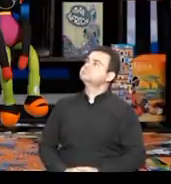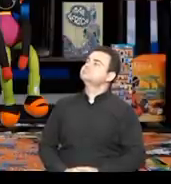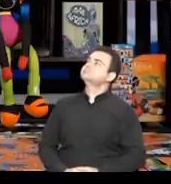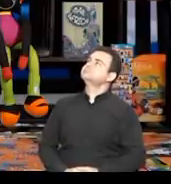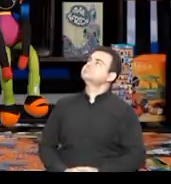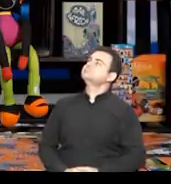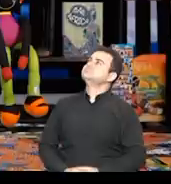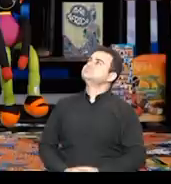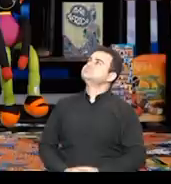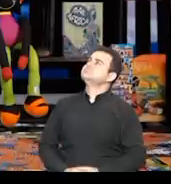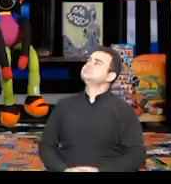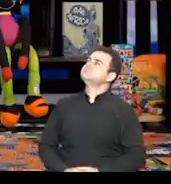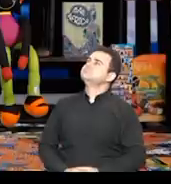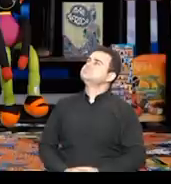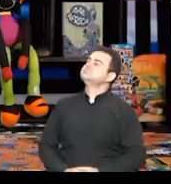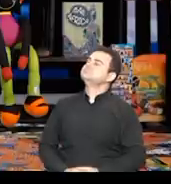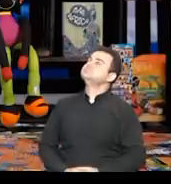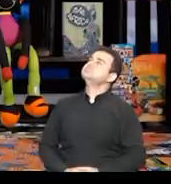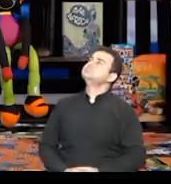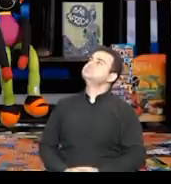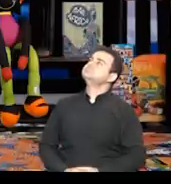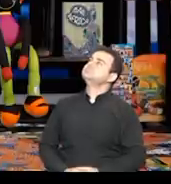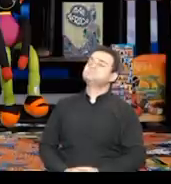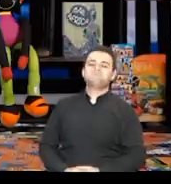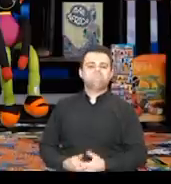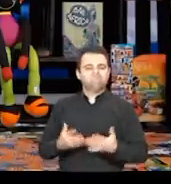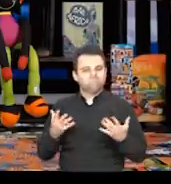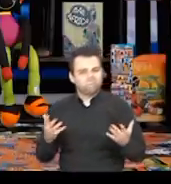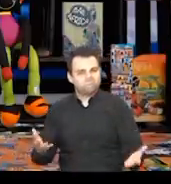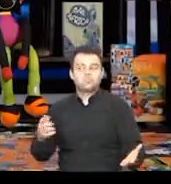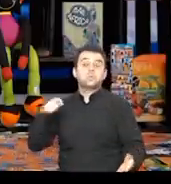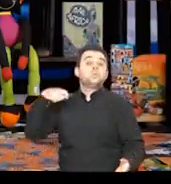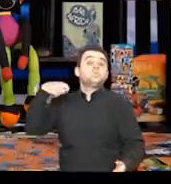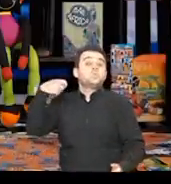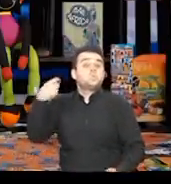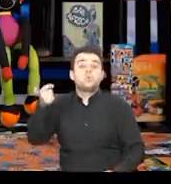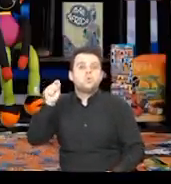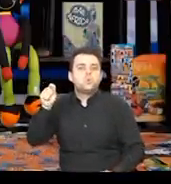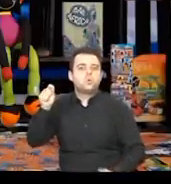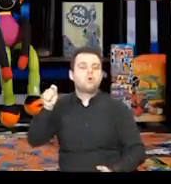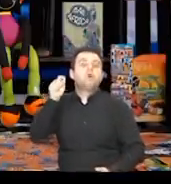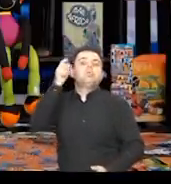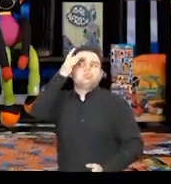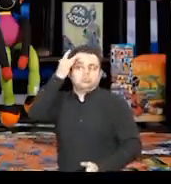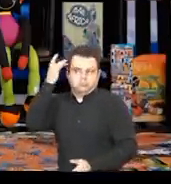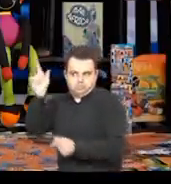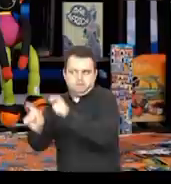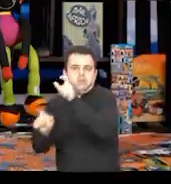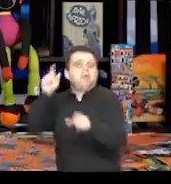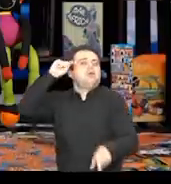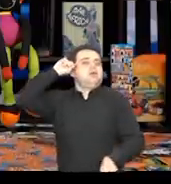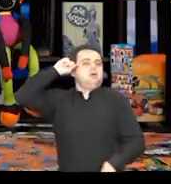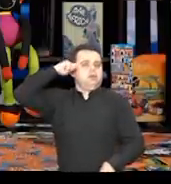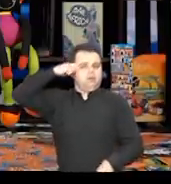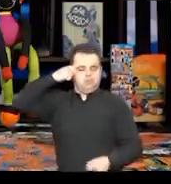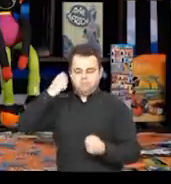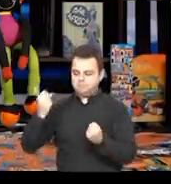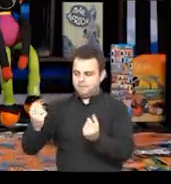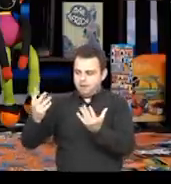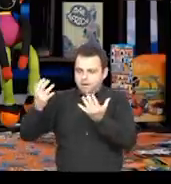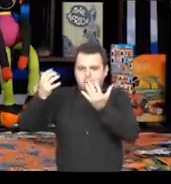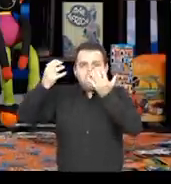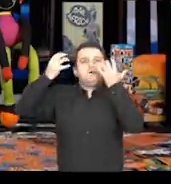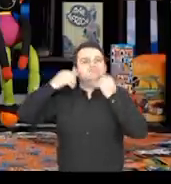Luiz Gama, Conceição Evaristo. É isso que chamo de escura magia. Magia negra é